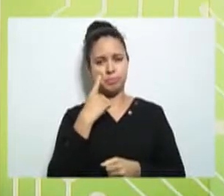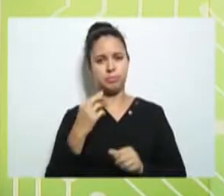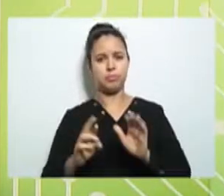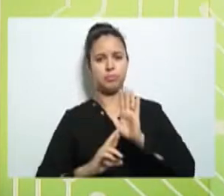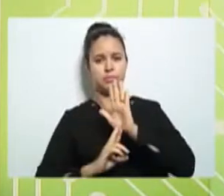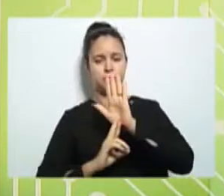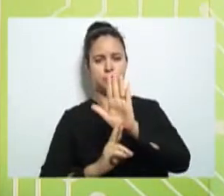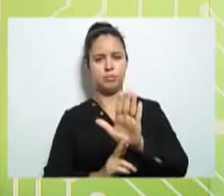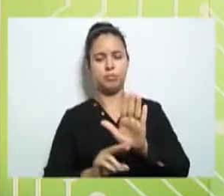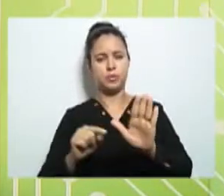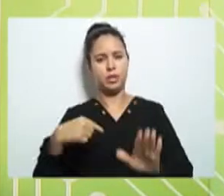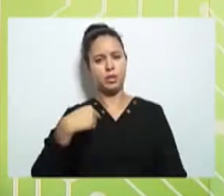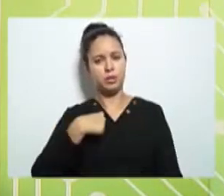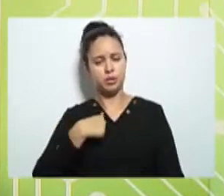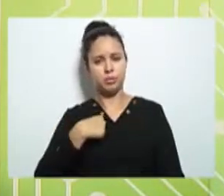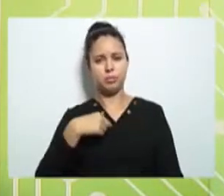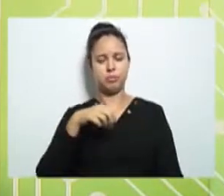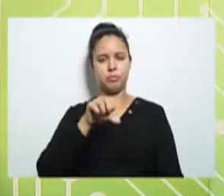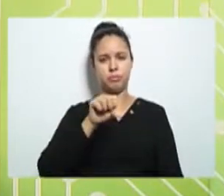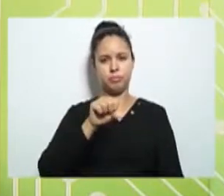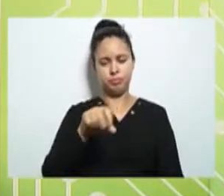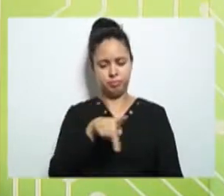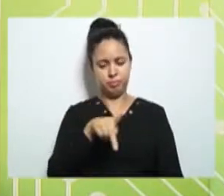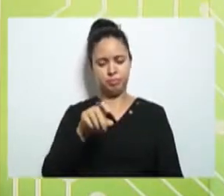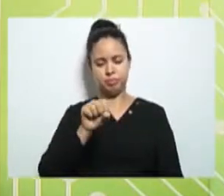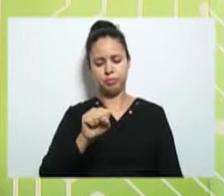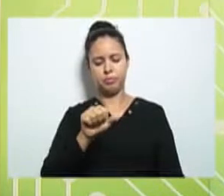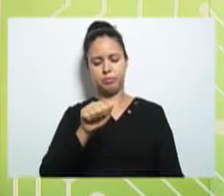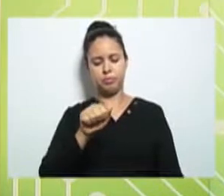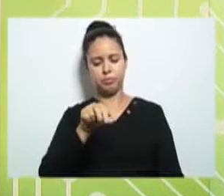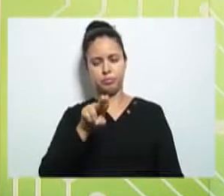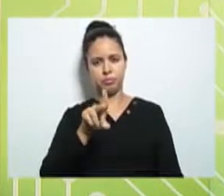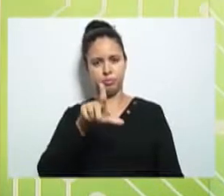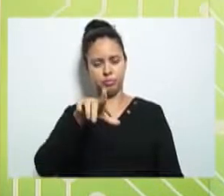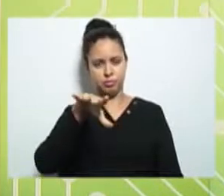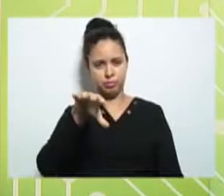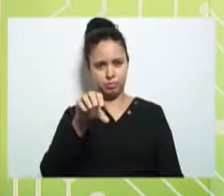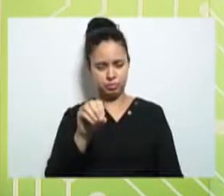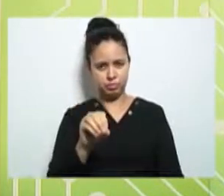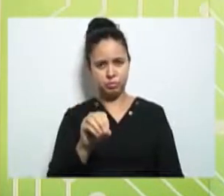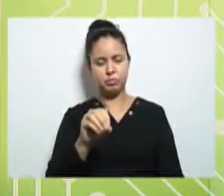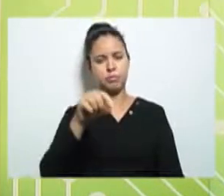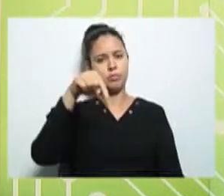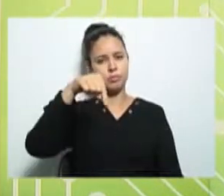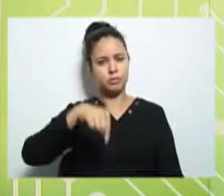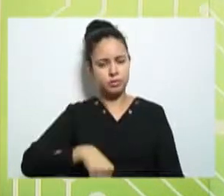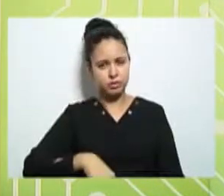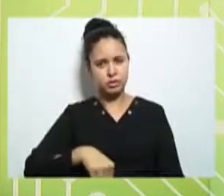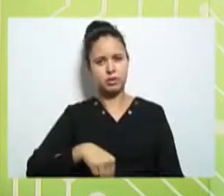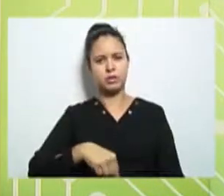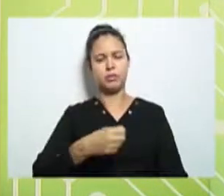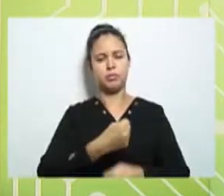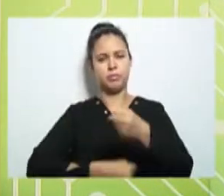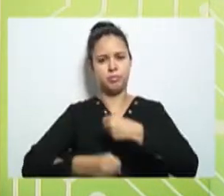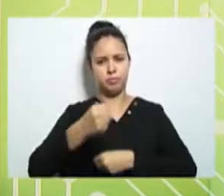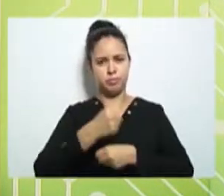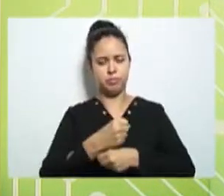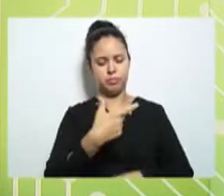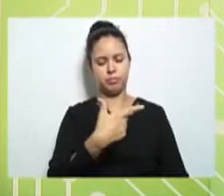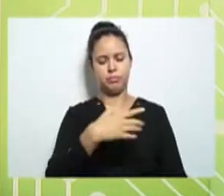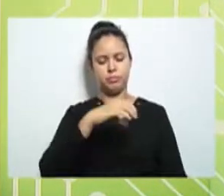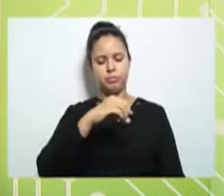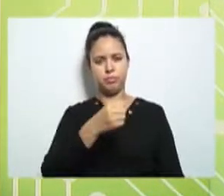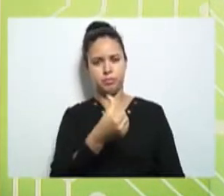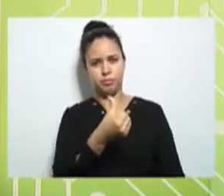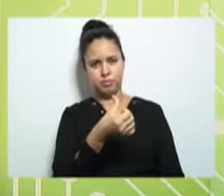apresentações. Eu sou o professor Saulo Souza de Macedo. Tá, sou professor desde maio de 2016 aqui do Instituto Federal de Rondônia, campus Porto